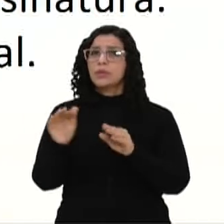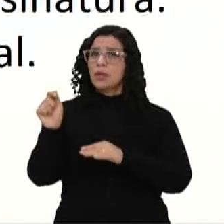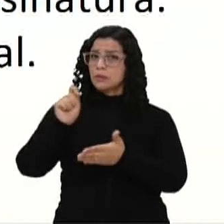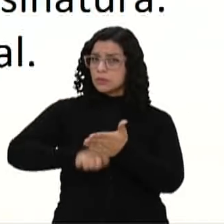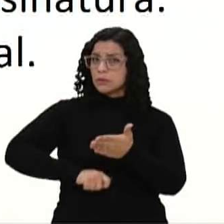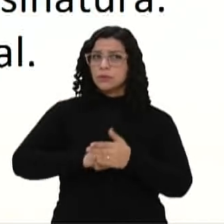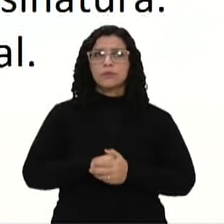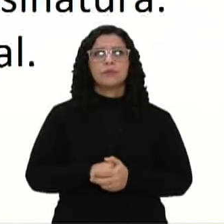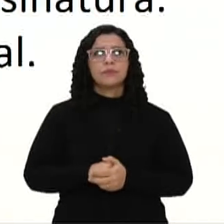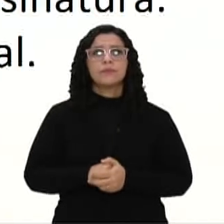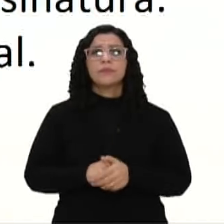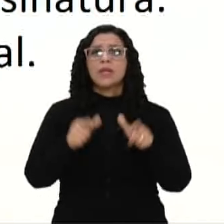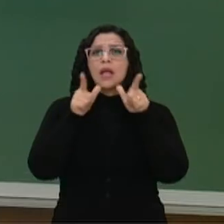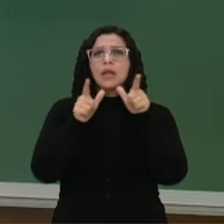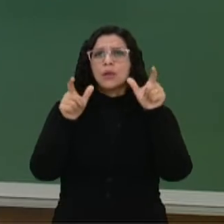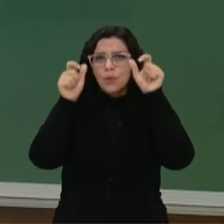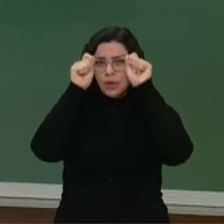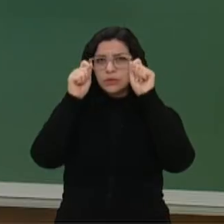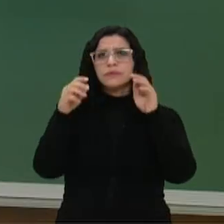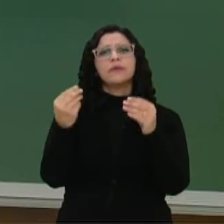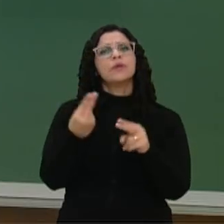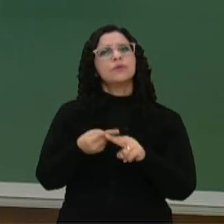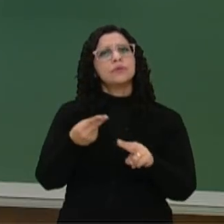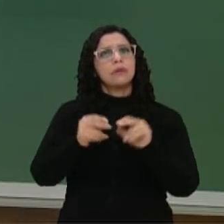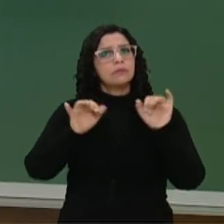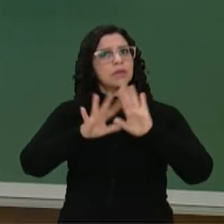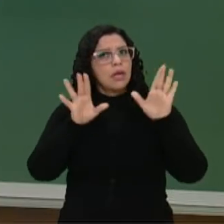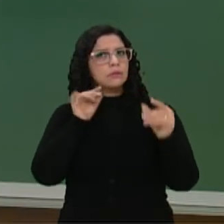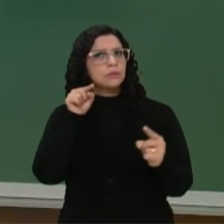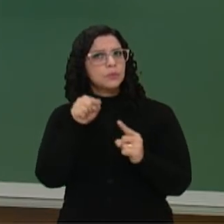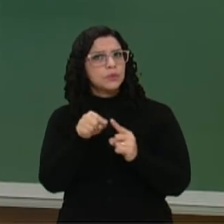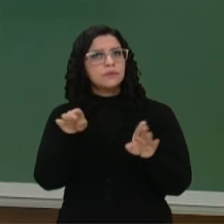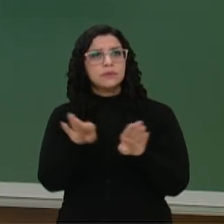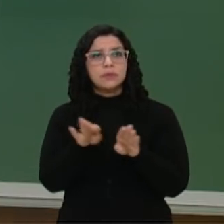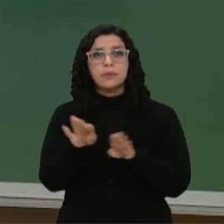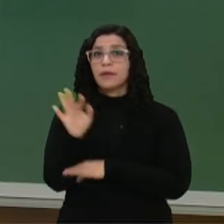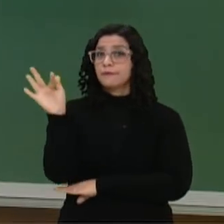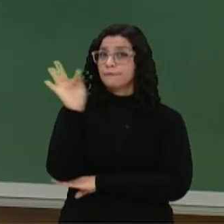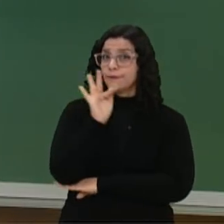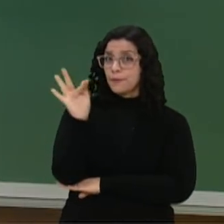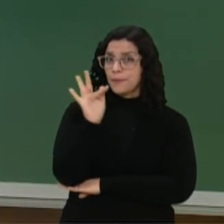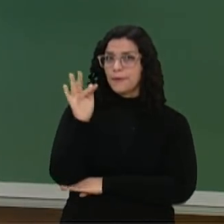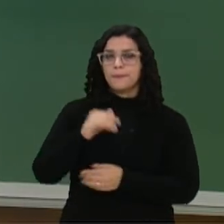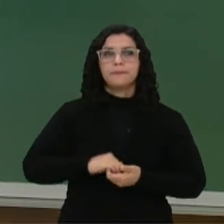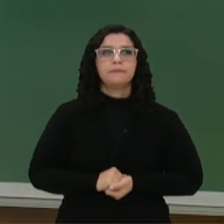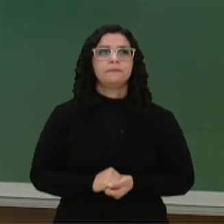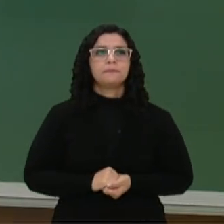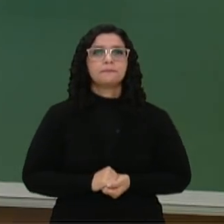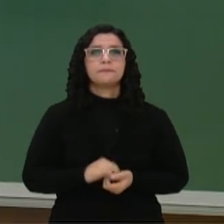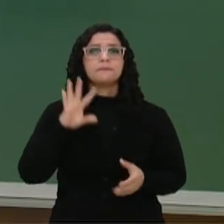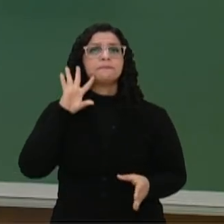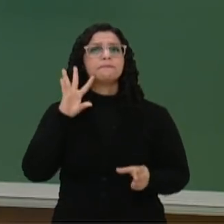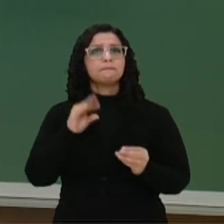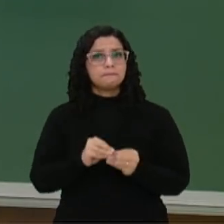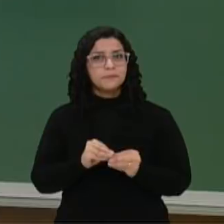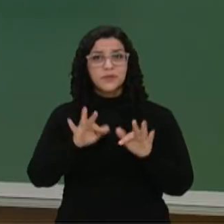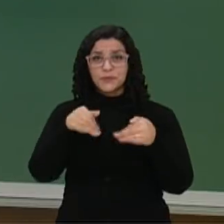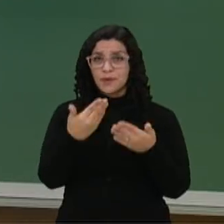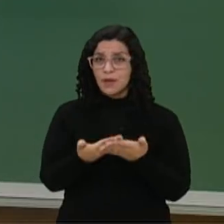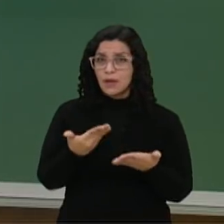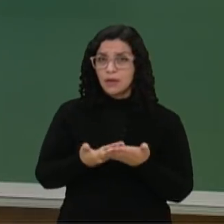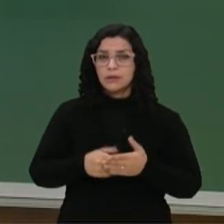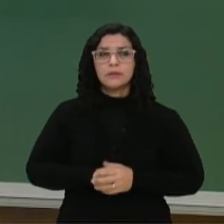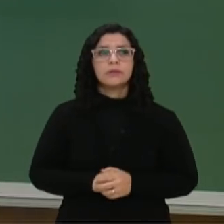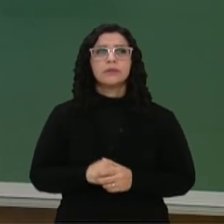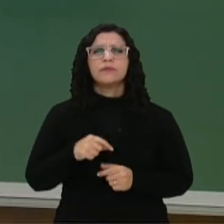assinatura. E a linguagem: clara, objetiva, geralmente formal. Estamos chegando ao fim da